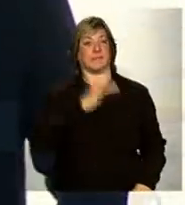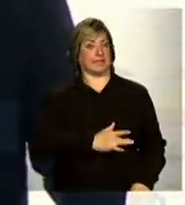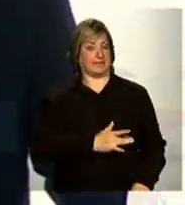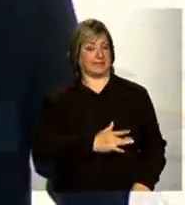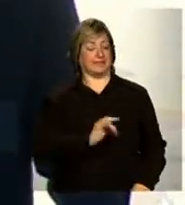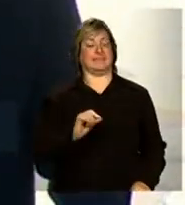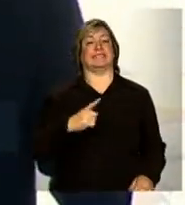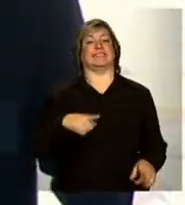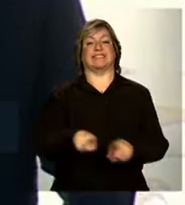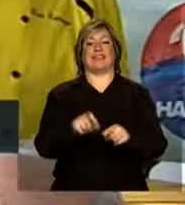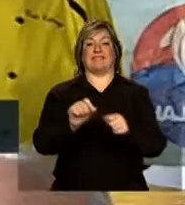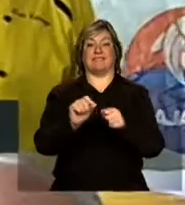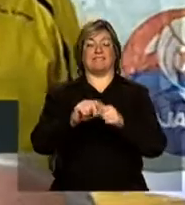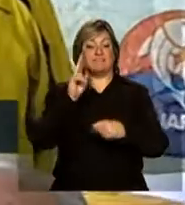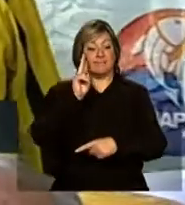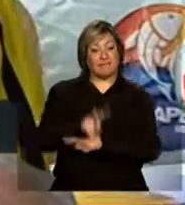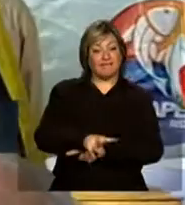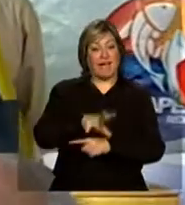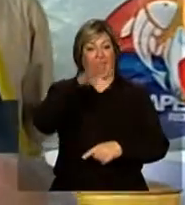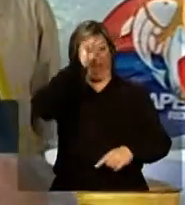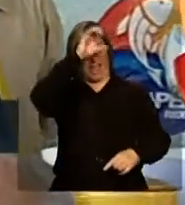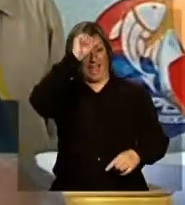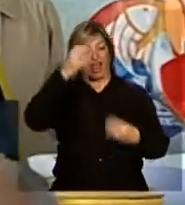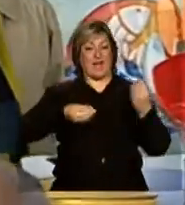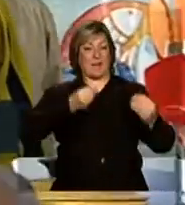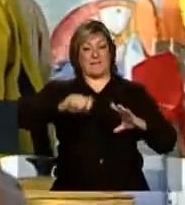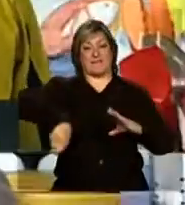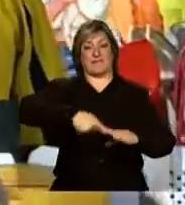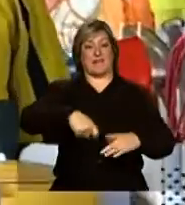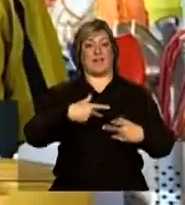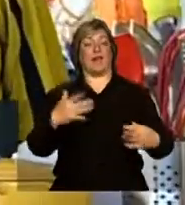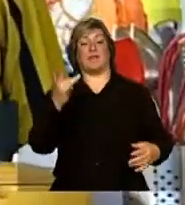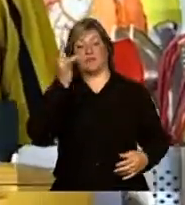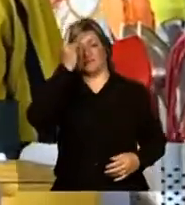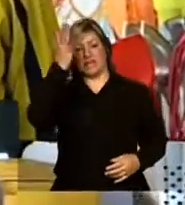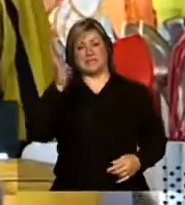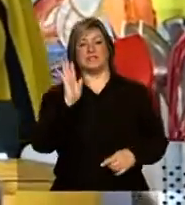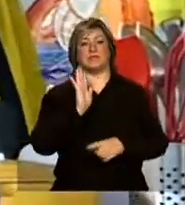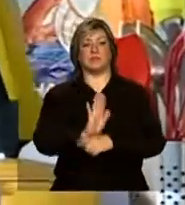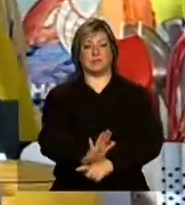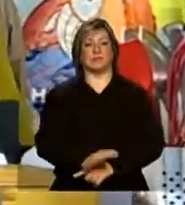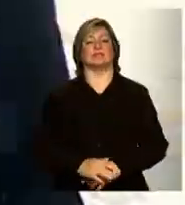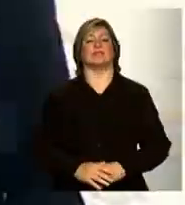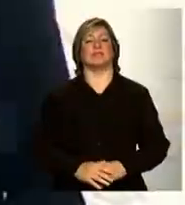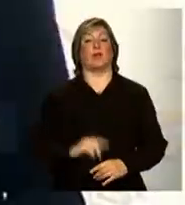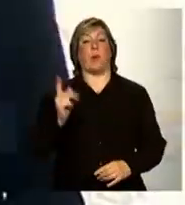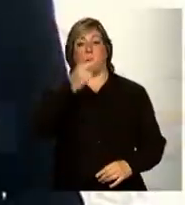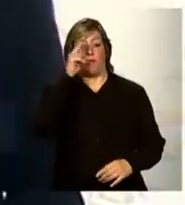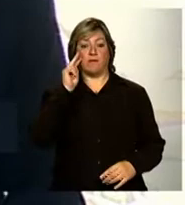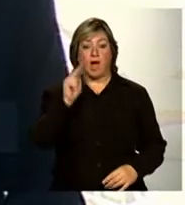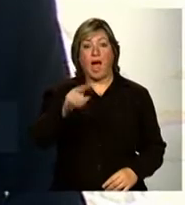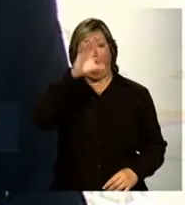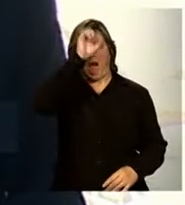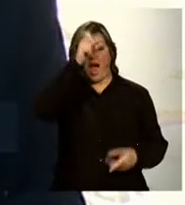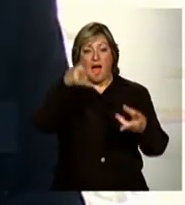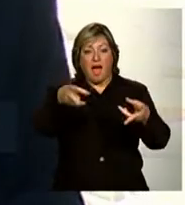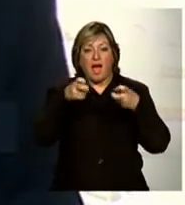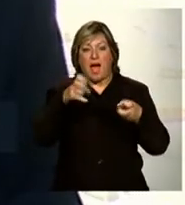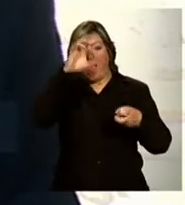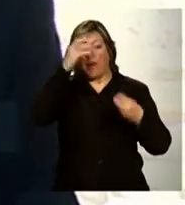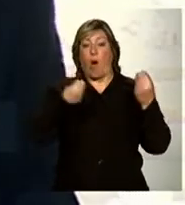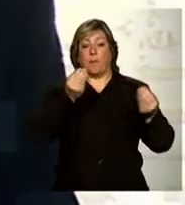a elaboração desses pratos o que facilita muito popularizar o consumo